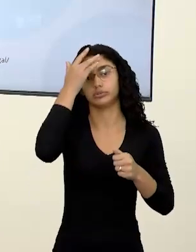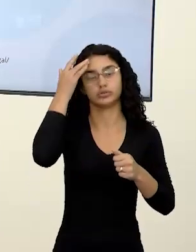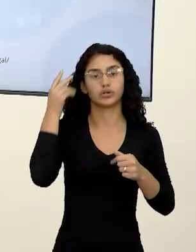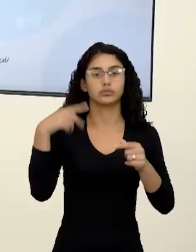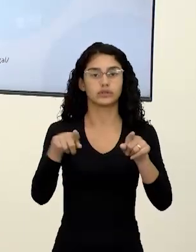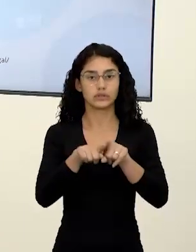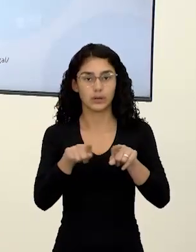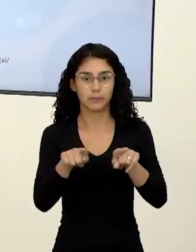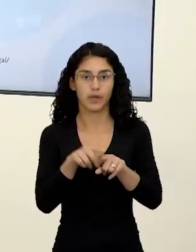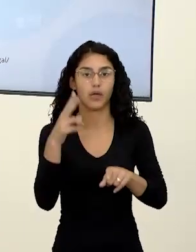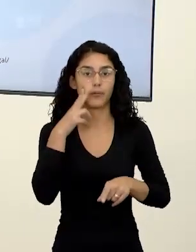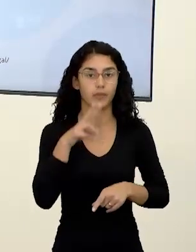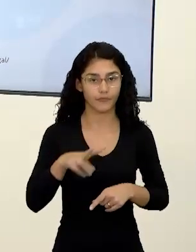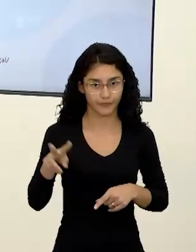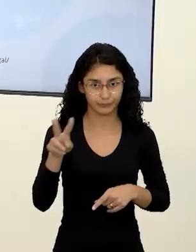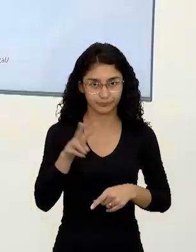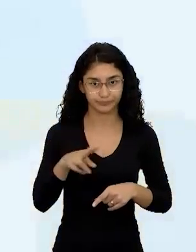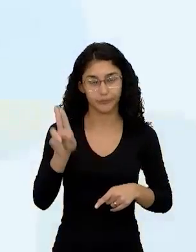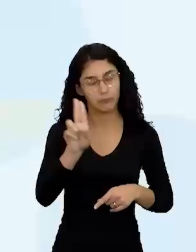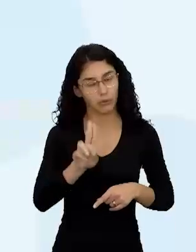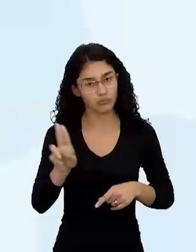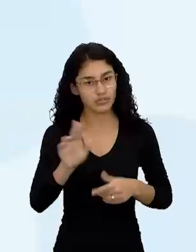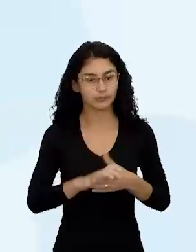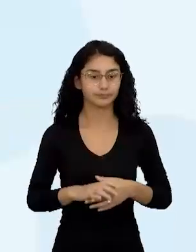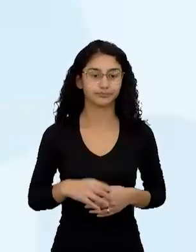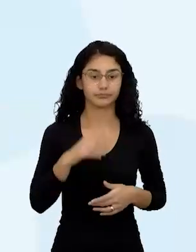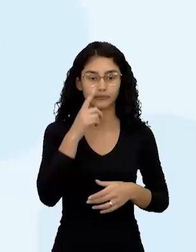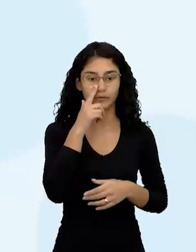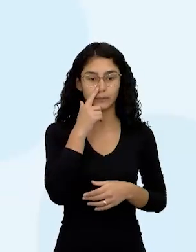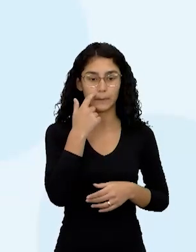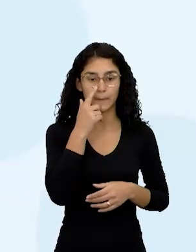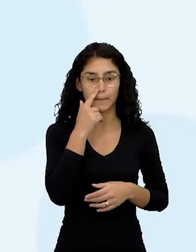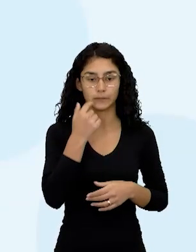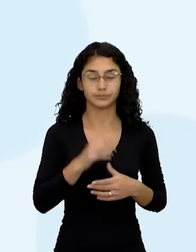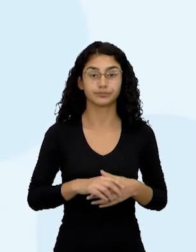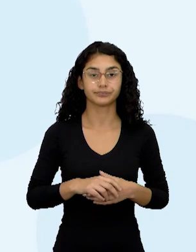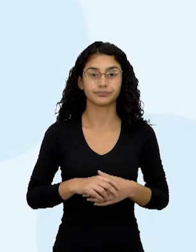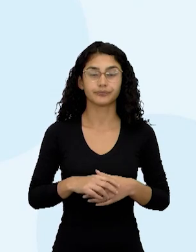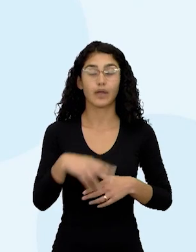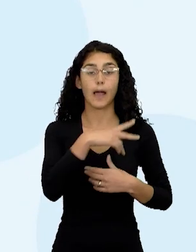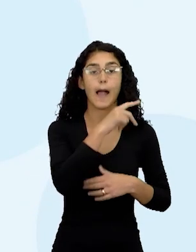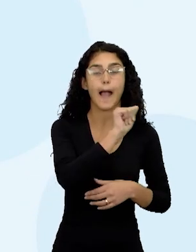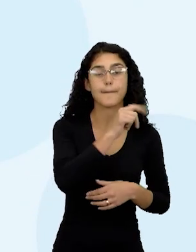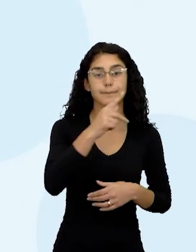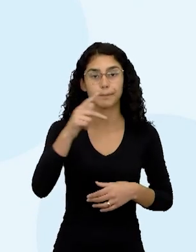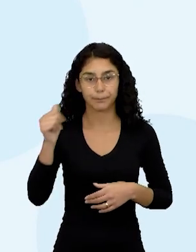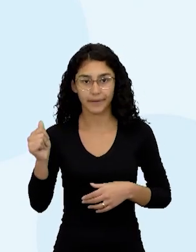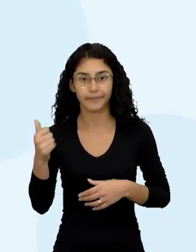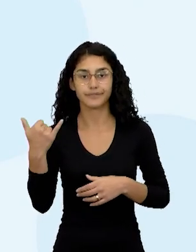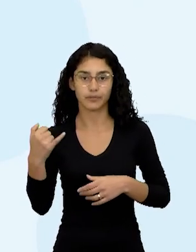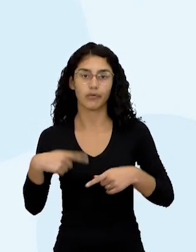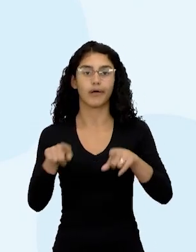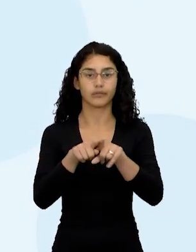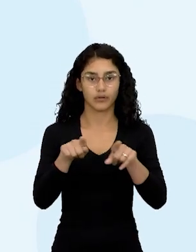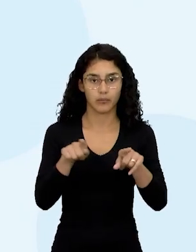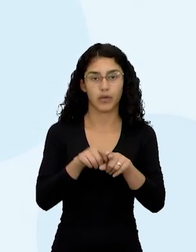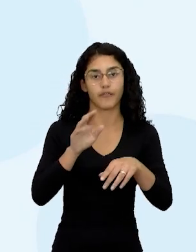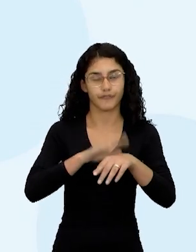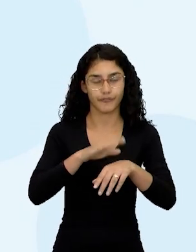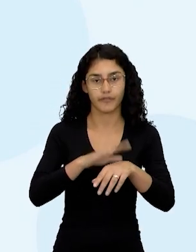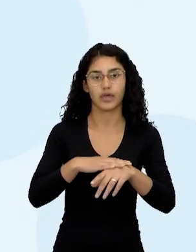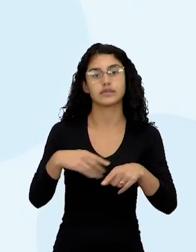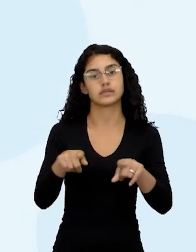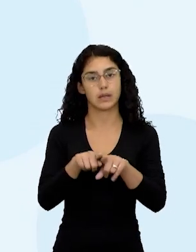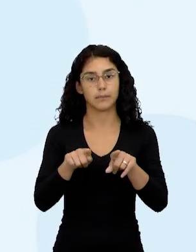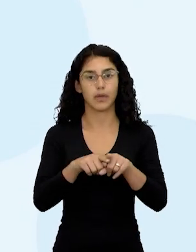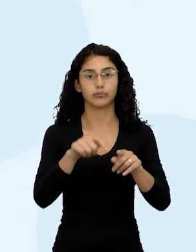outras pessoas. Então, mesmo softwares, né, tipo aplicativos de celular, alguém fez. E isso também tem direitos autorais,